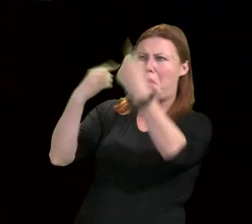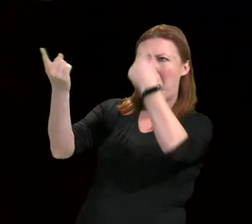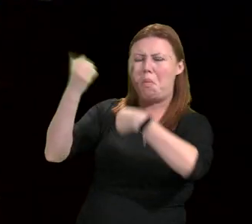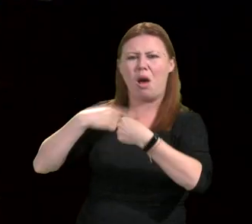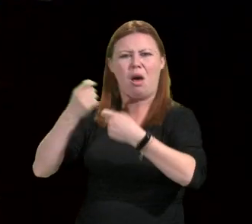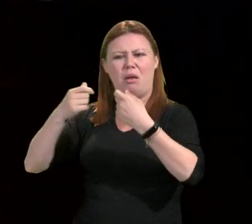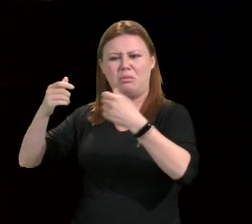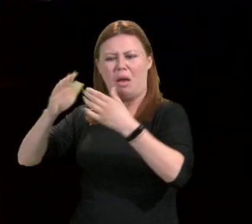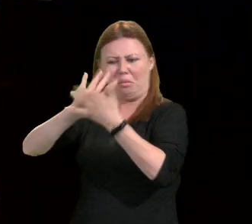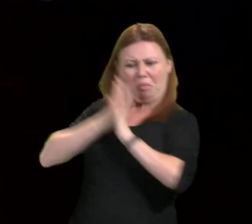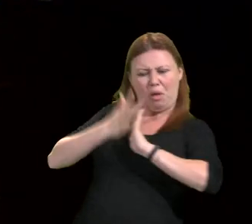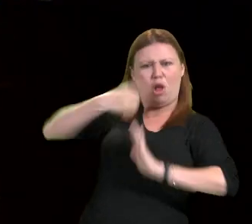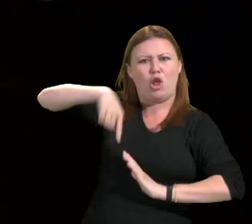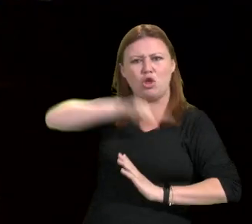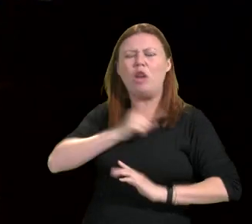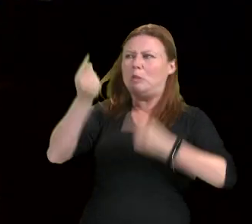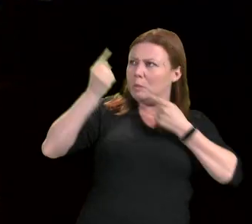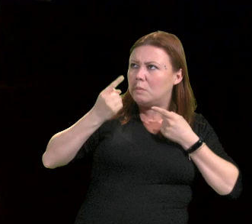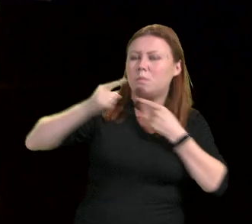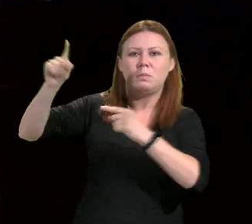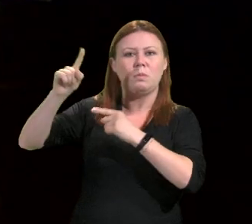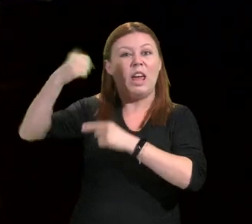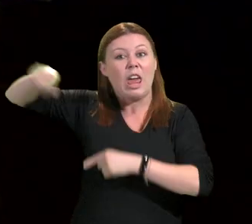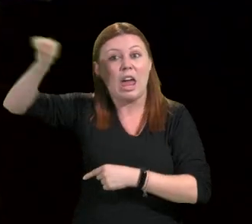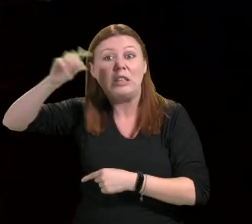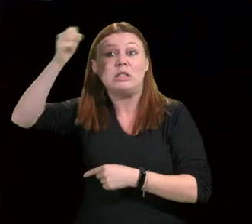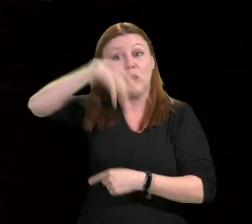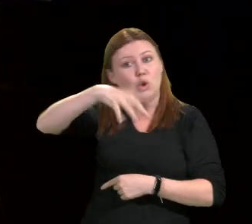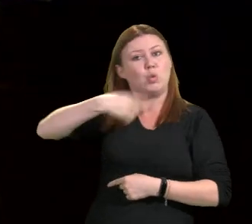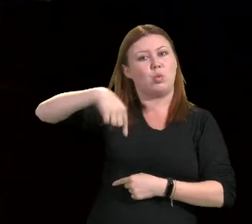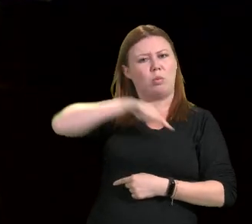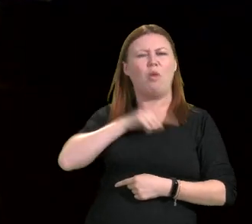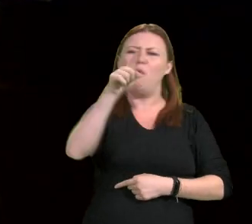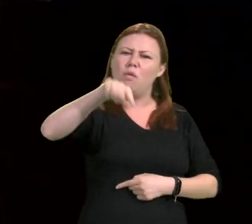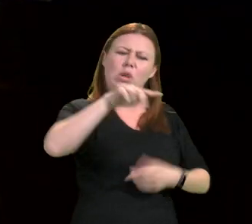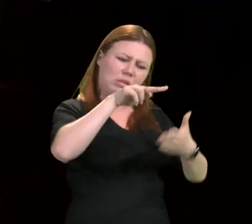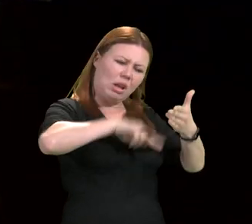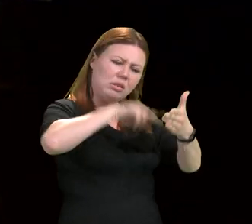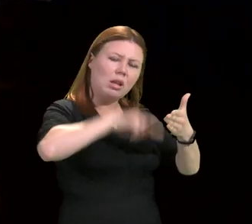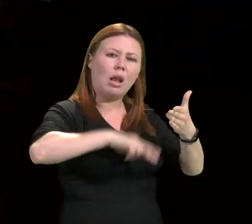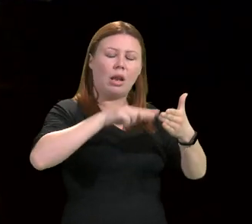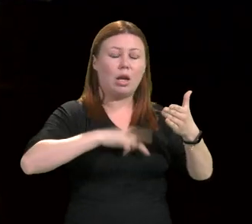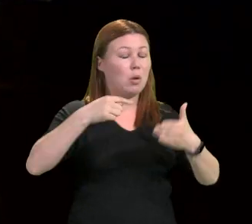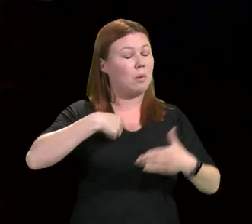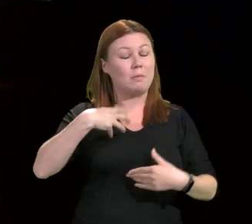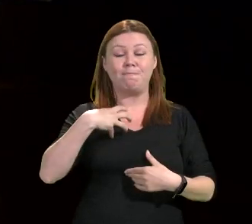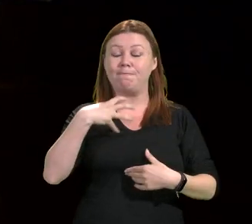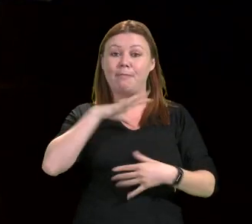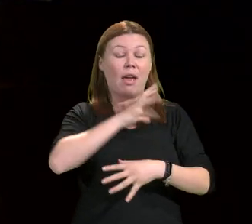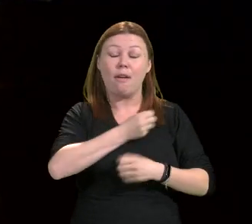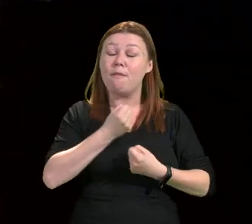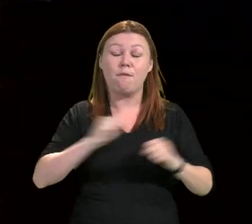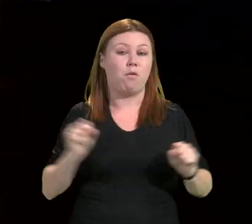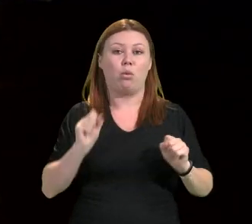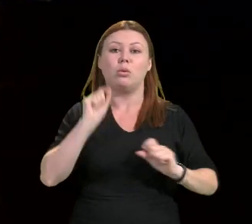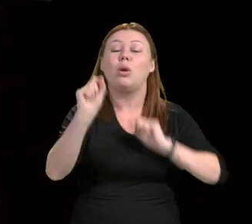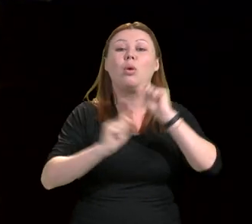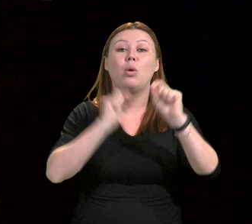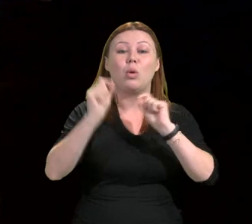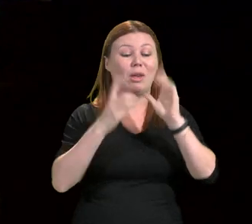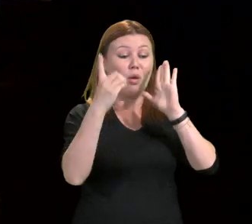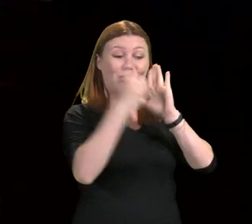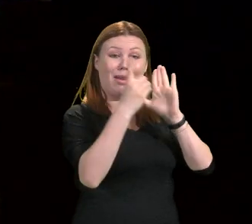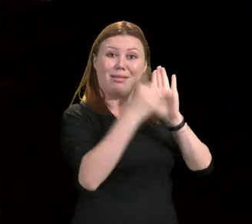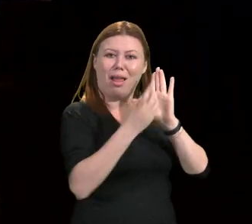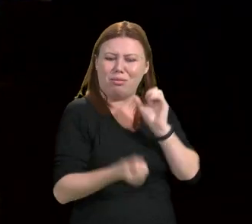de uma forma extremamente agressiva. Vocês devem ter lido e devem estar tão indignados quanto eu estou aqui em cima, aquele decreto que acabou de